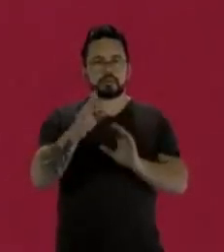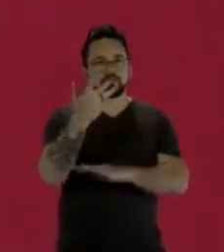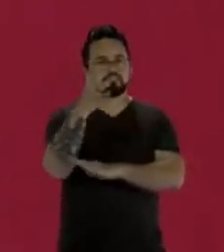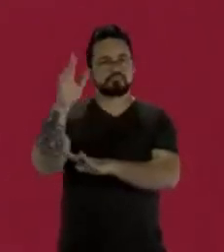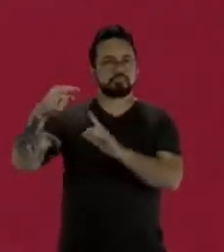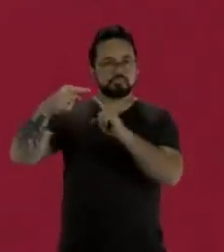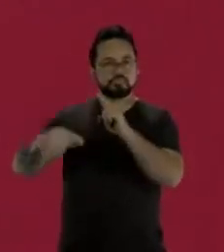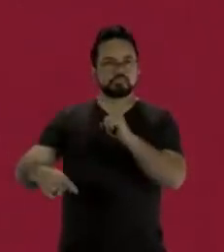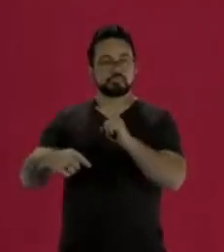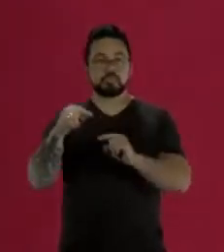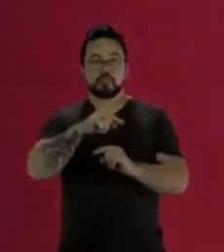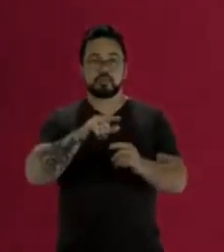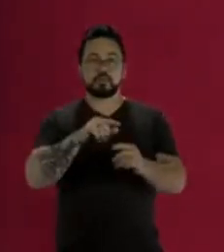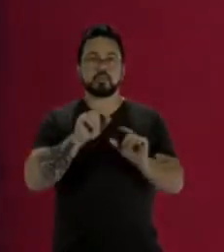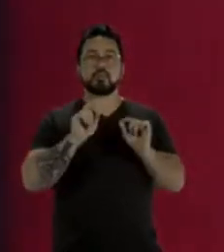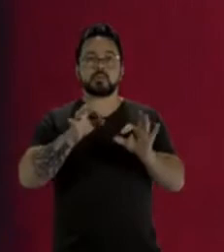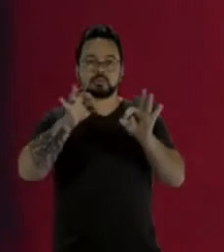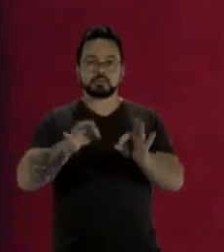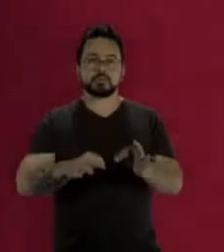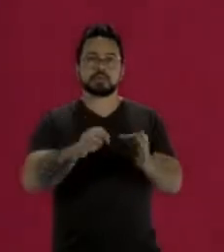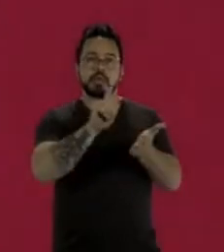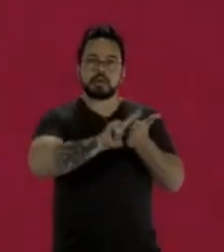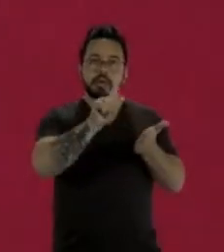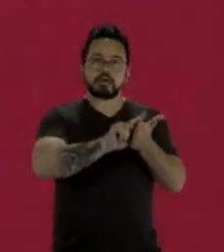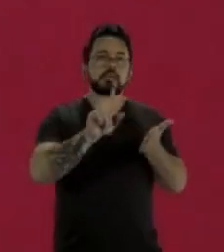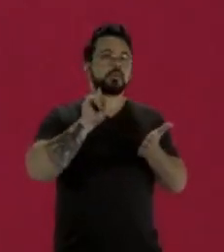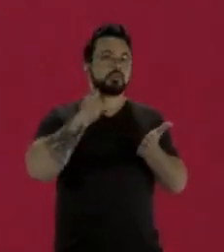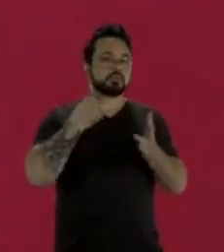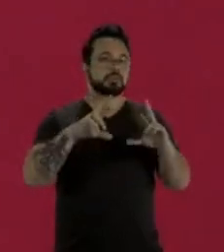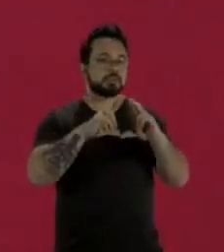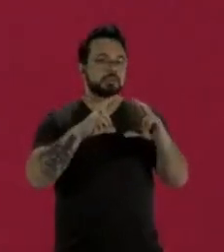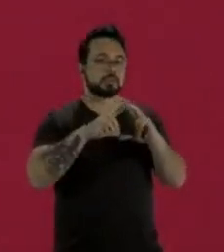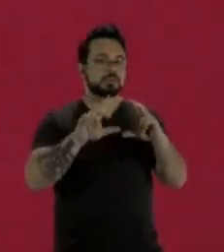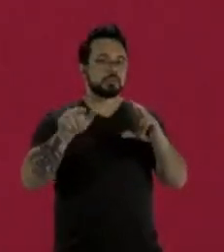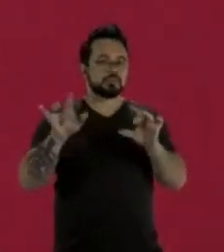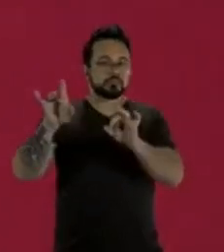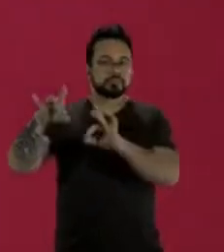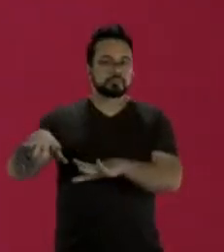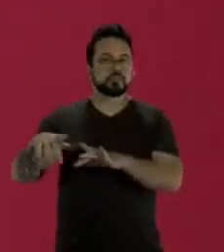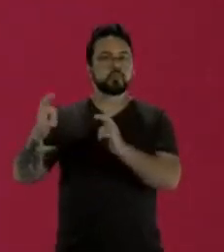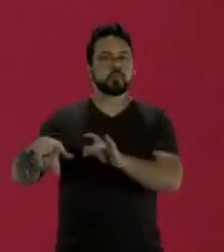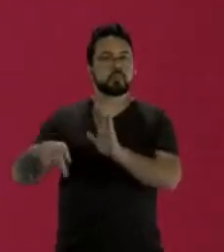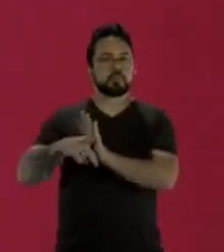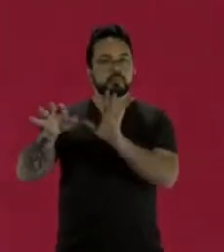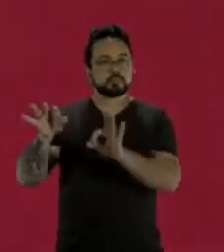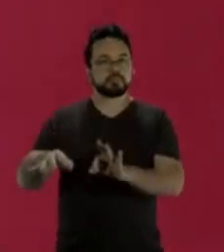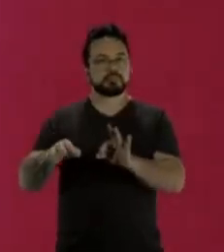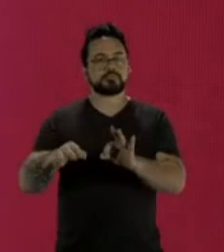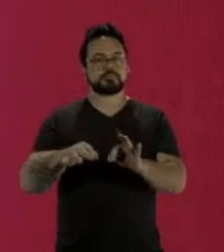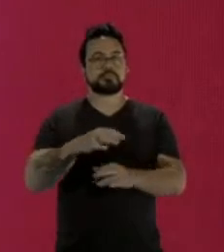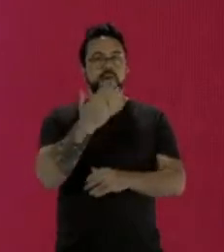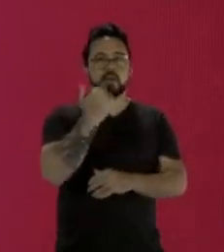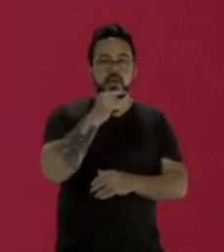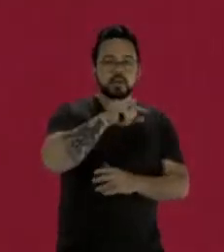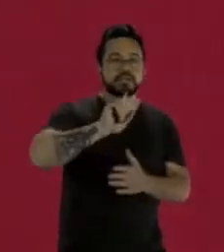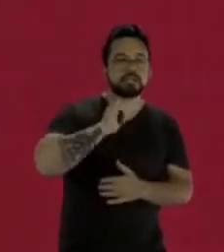sociedade. Para você lavar, porque o ideal seria, teoricamente, lavar o lixo reciclável para poder jogar para uma usina. Pegar todo o lixo orgânico